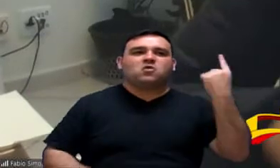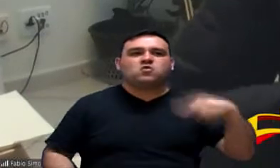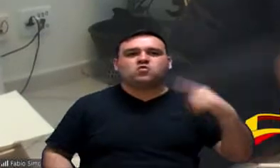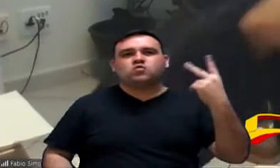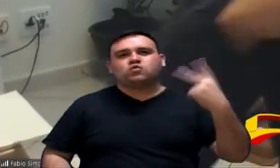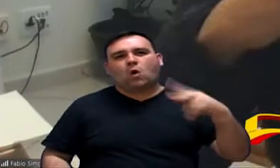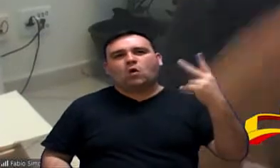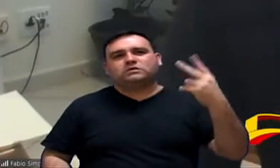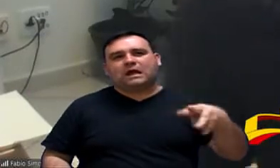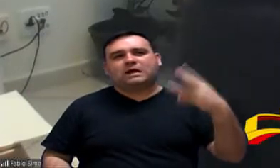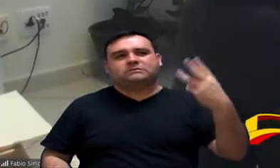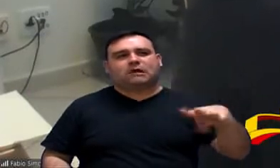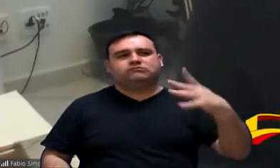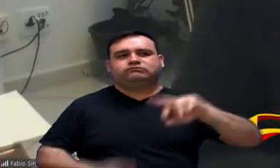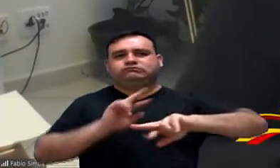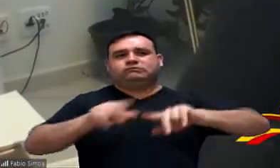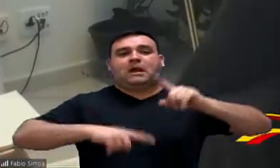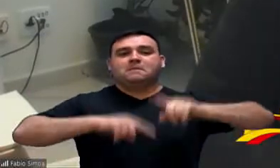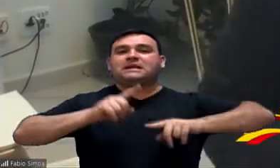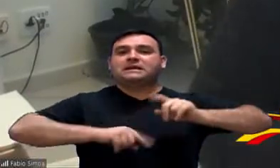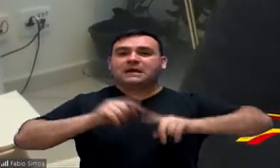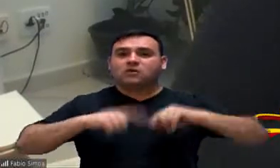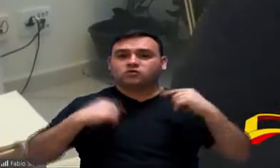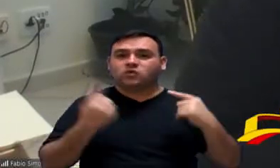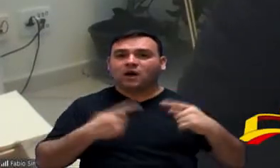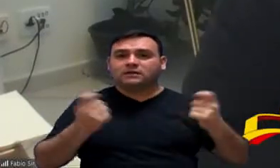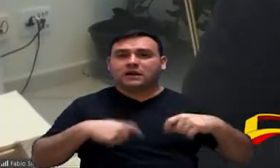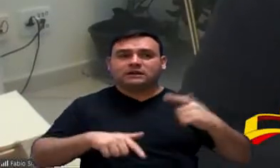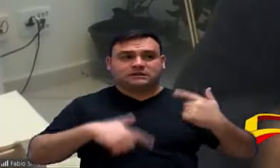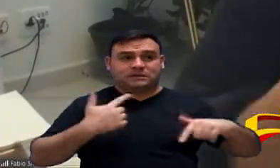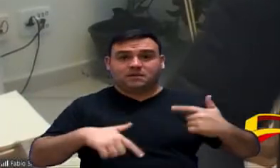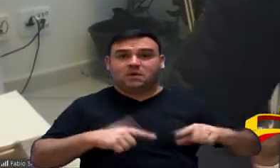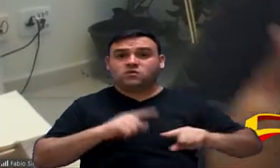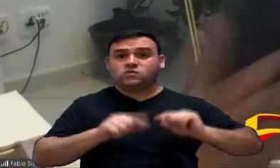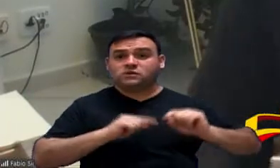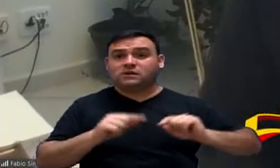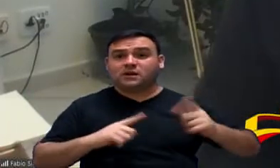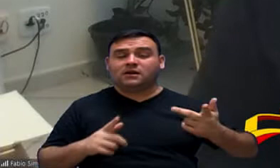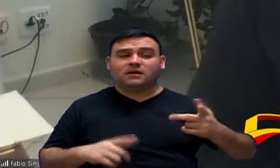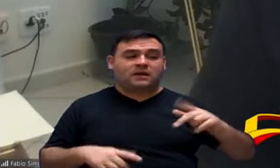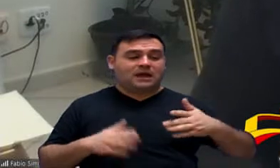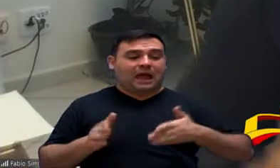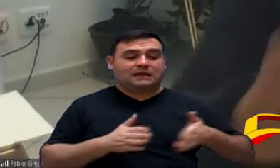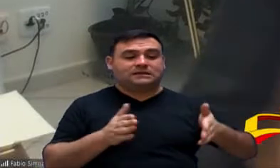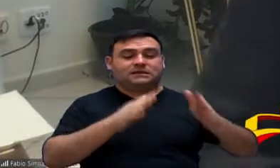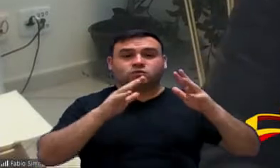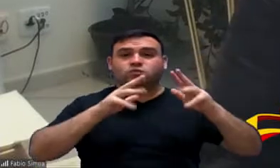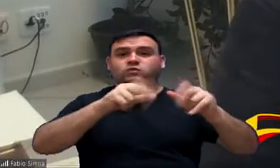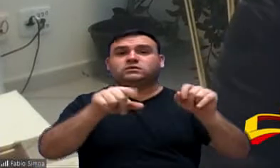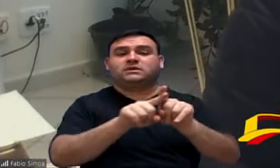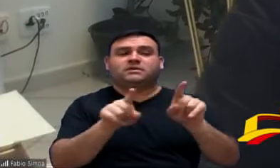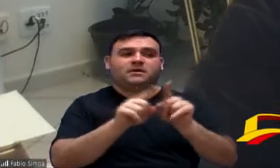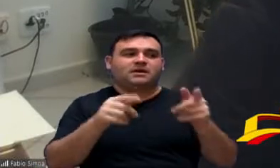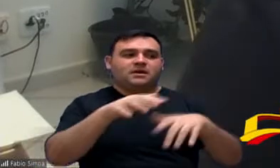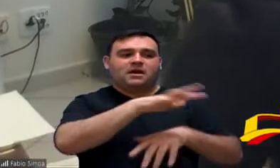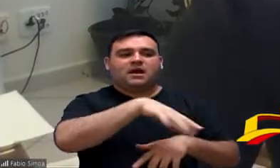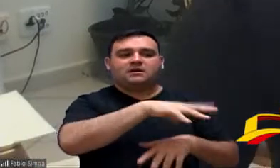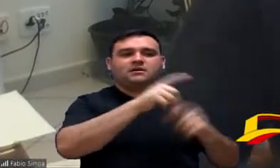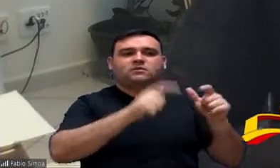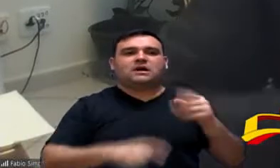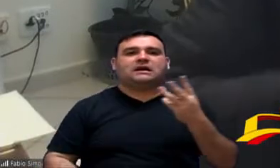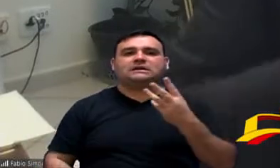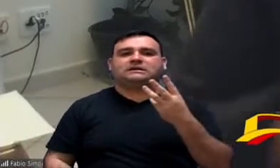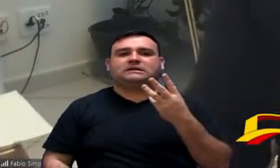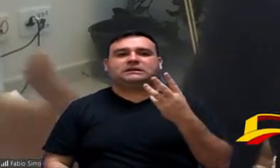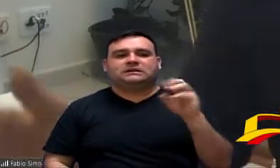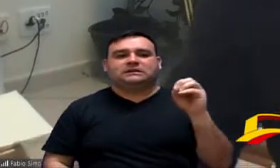3, um tipo de material que a gente possa fazer um trabalho que a estrada, lá, a região de Brigadeiro Tobias, são